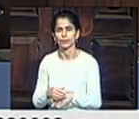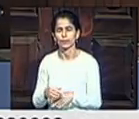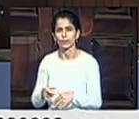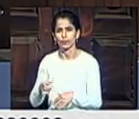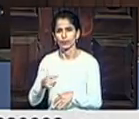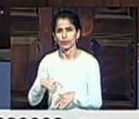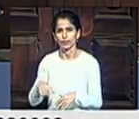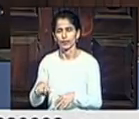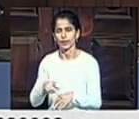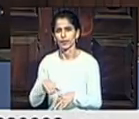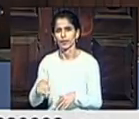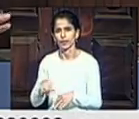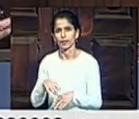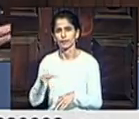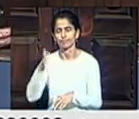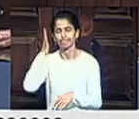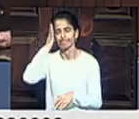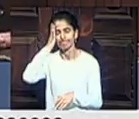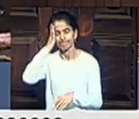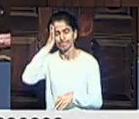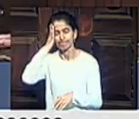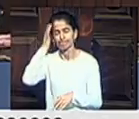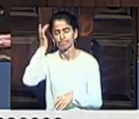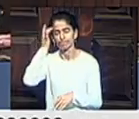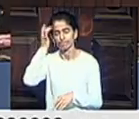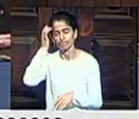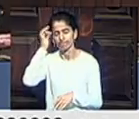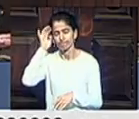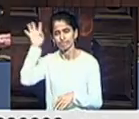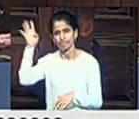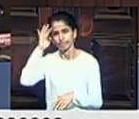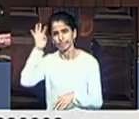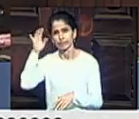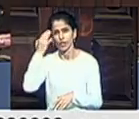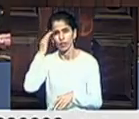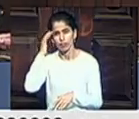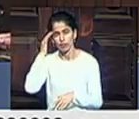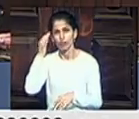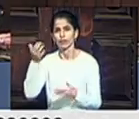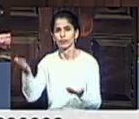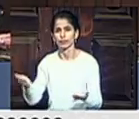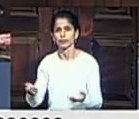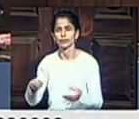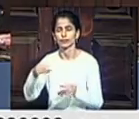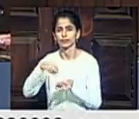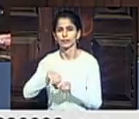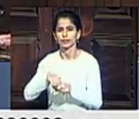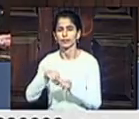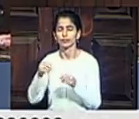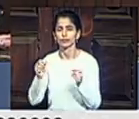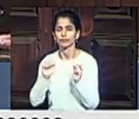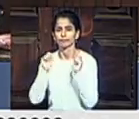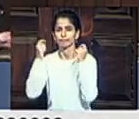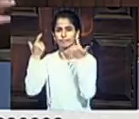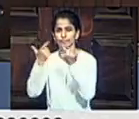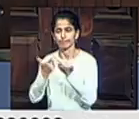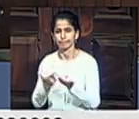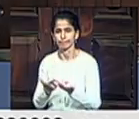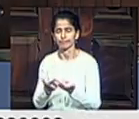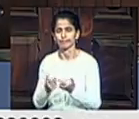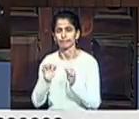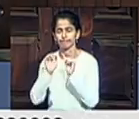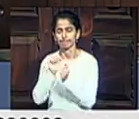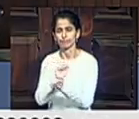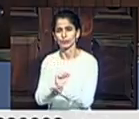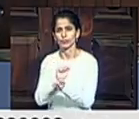mão na nossa consciência. Vamos entender o que está dentro dessa casa. Vamos